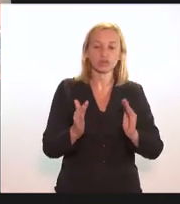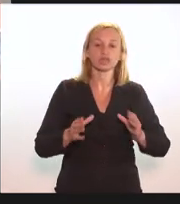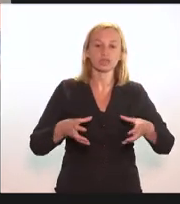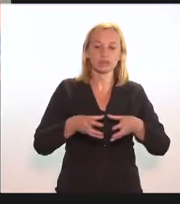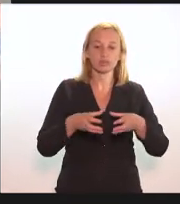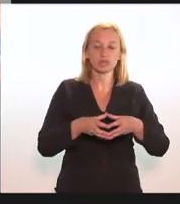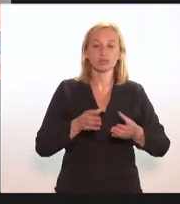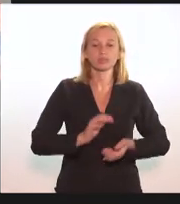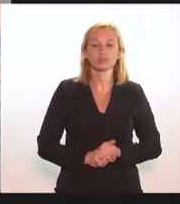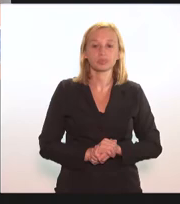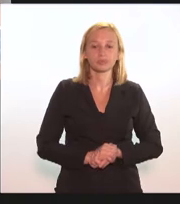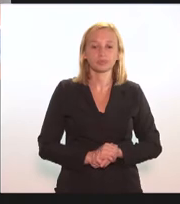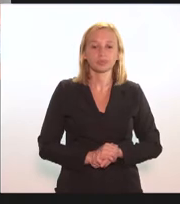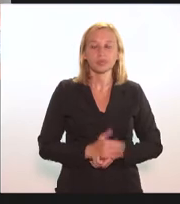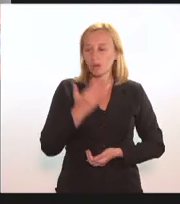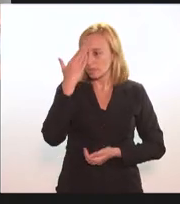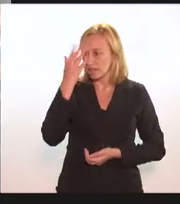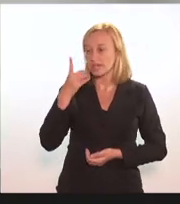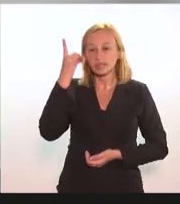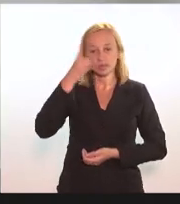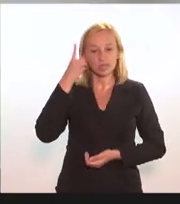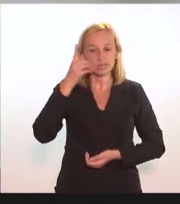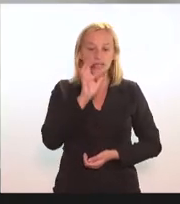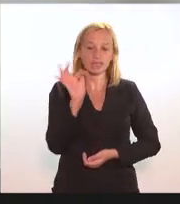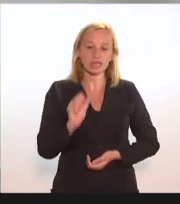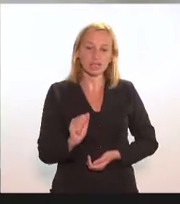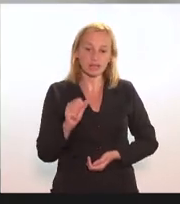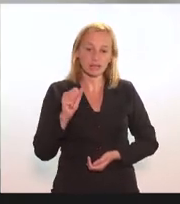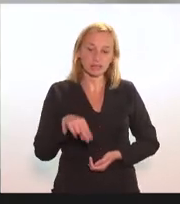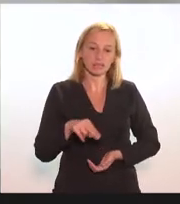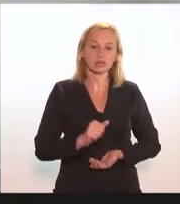comissão. Obrigado, deputado Azeida.